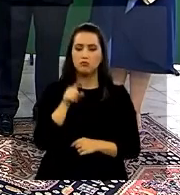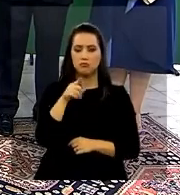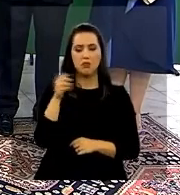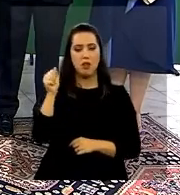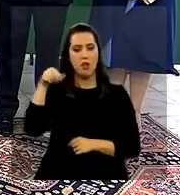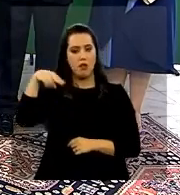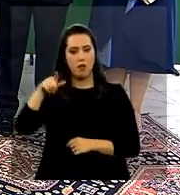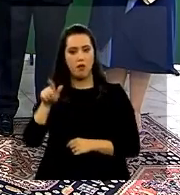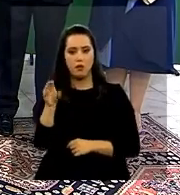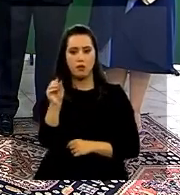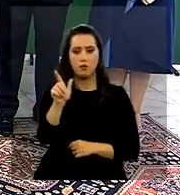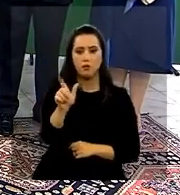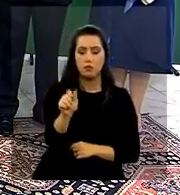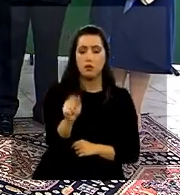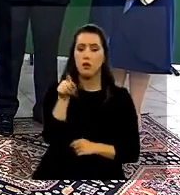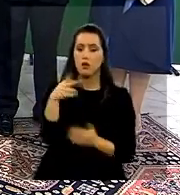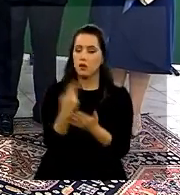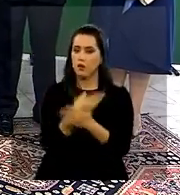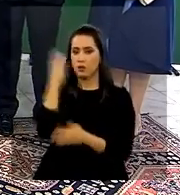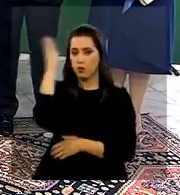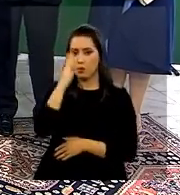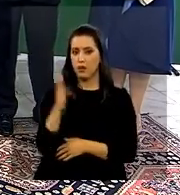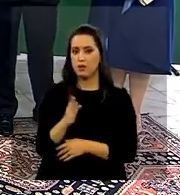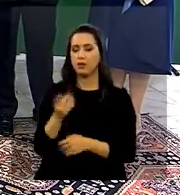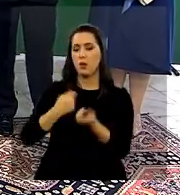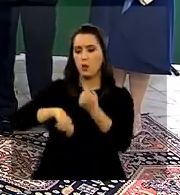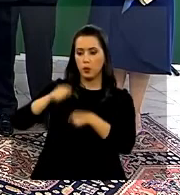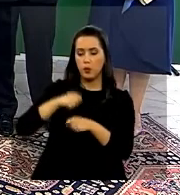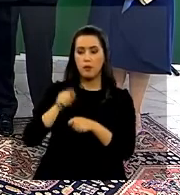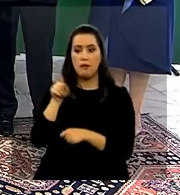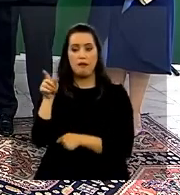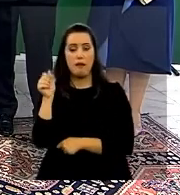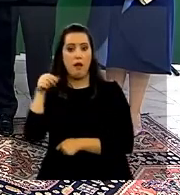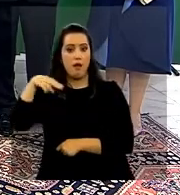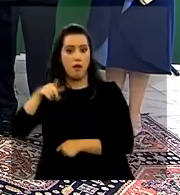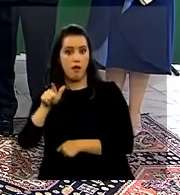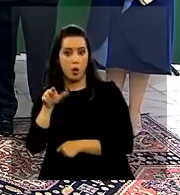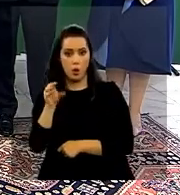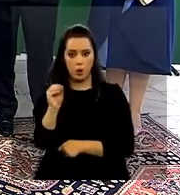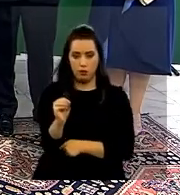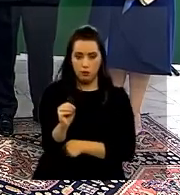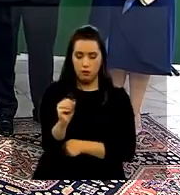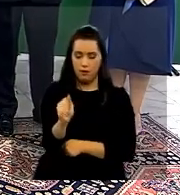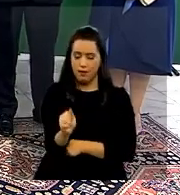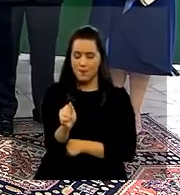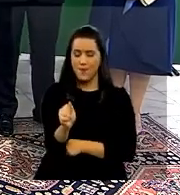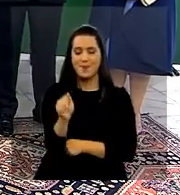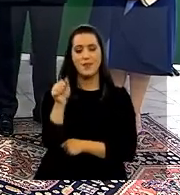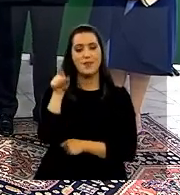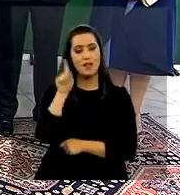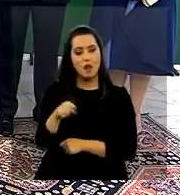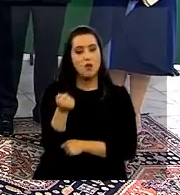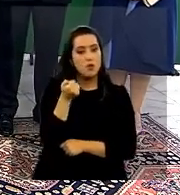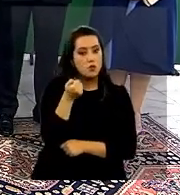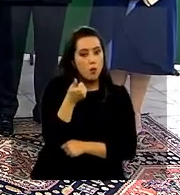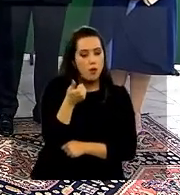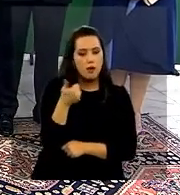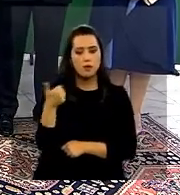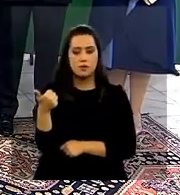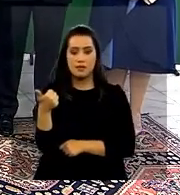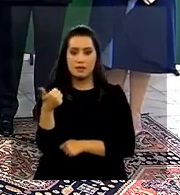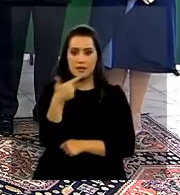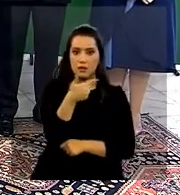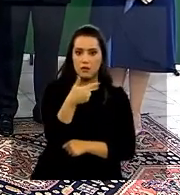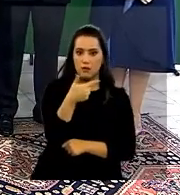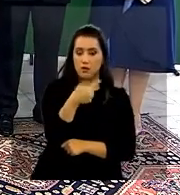O que também acontece com o Brasil. A economia angolana, ela é de quase 127 bilhões